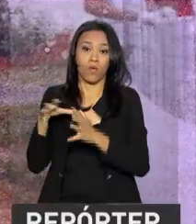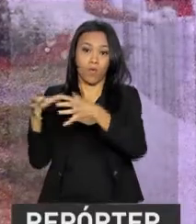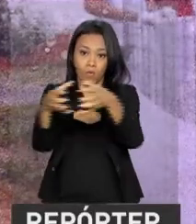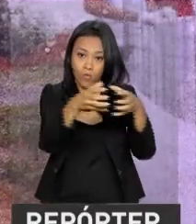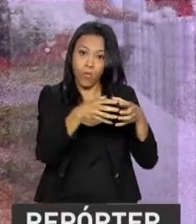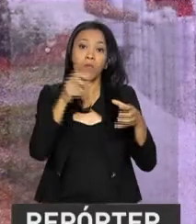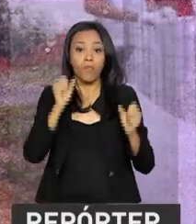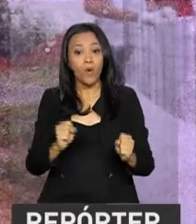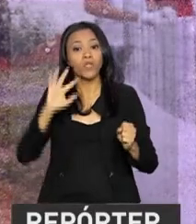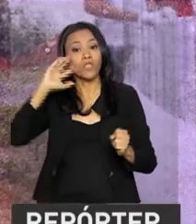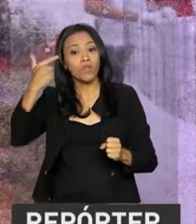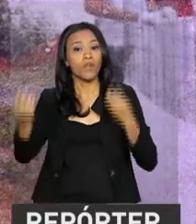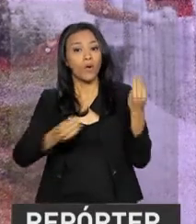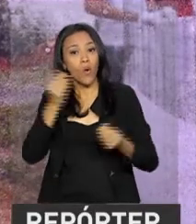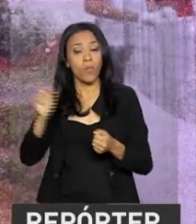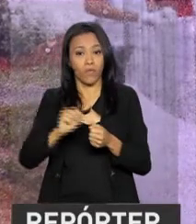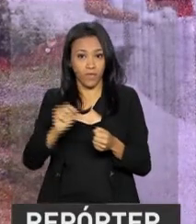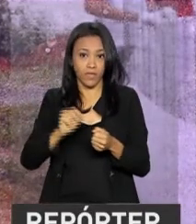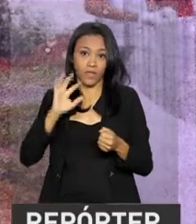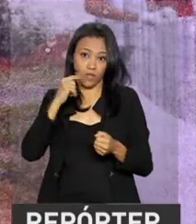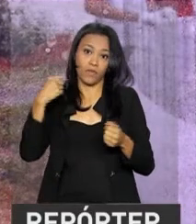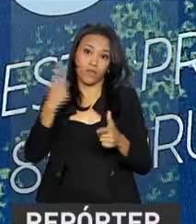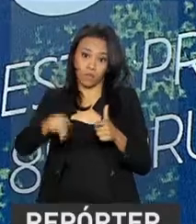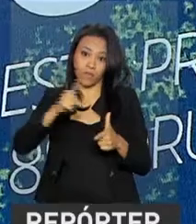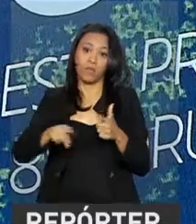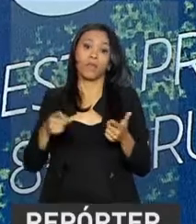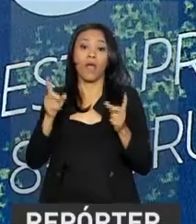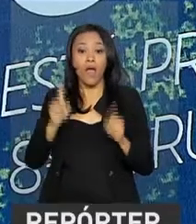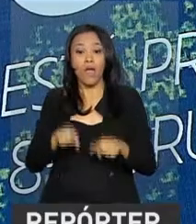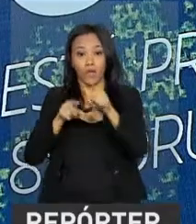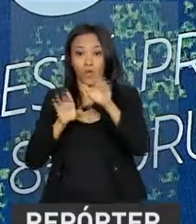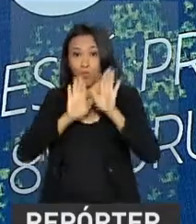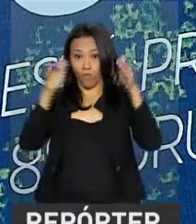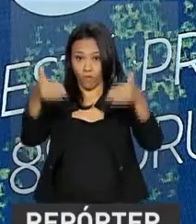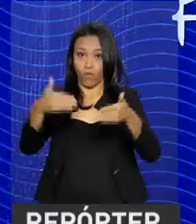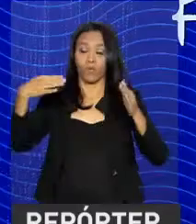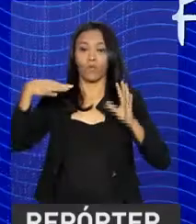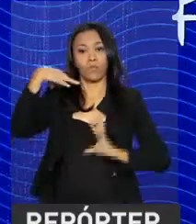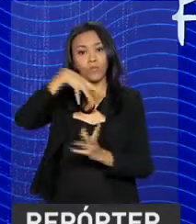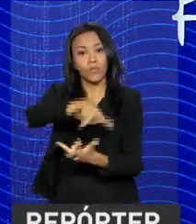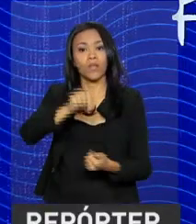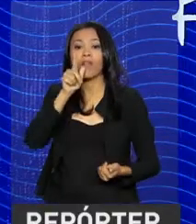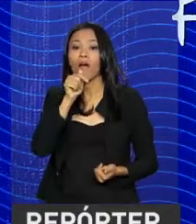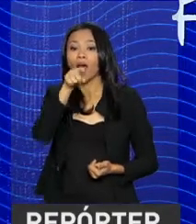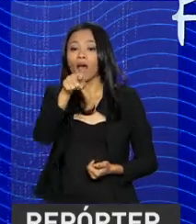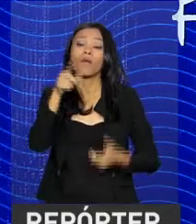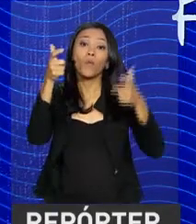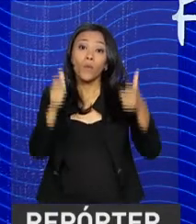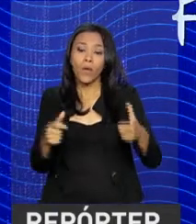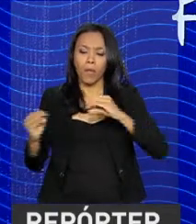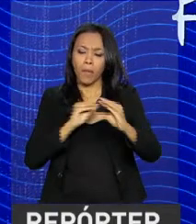esses desafios globais em uma escala local é o que o fórum mundial da água quer trazer como espaço